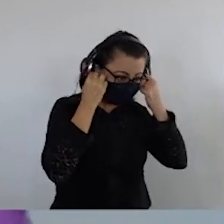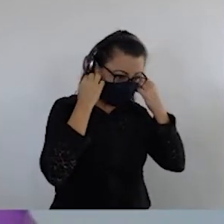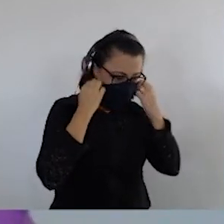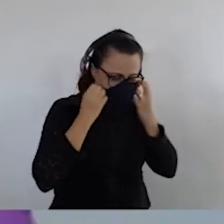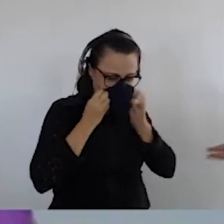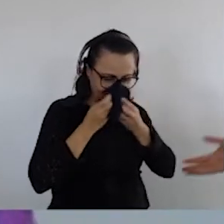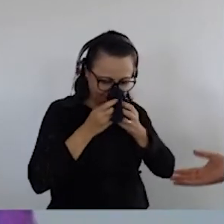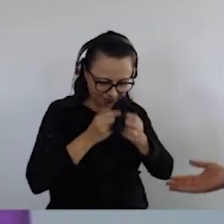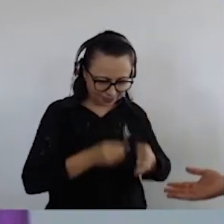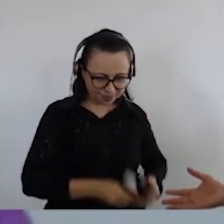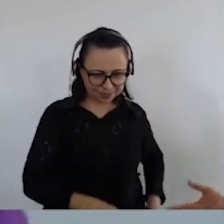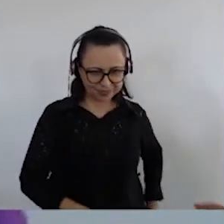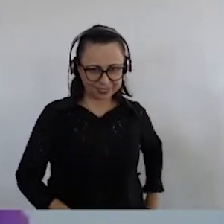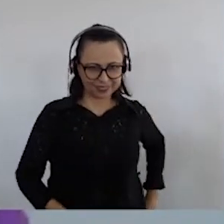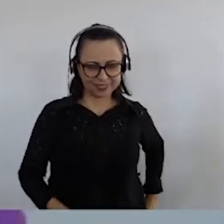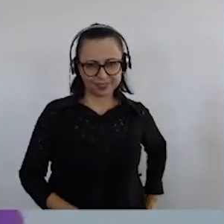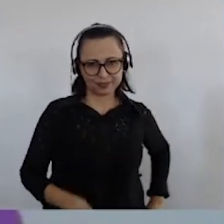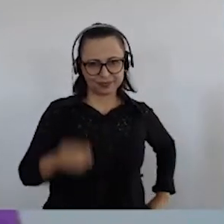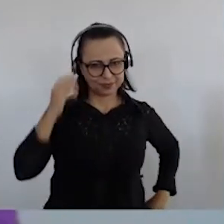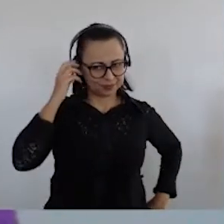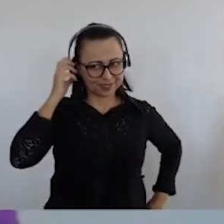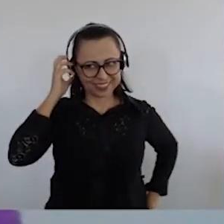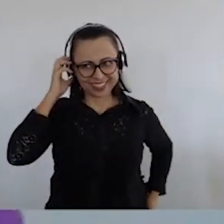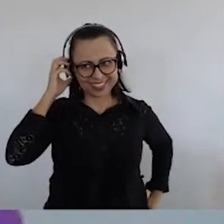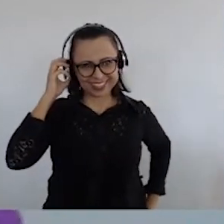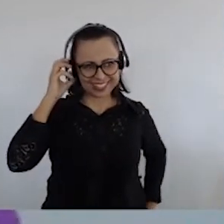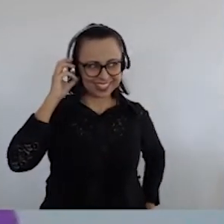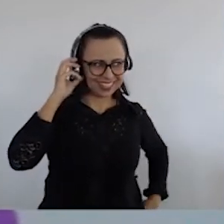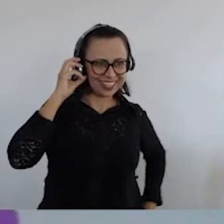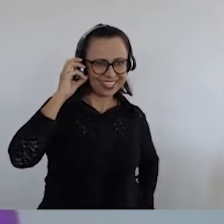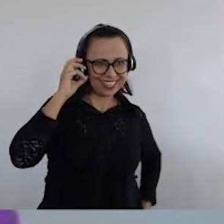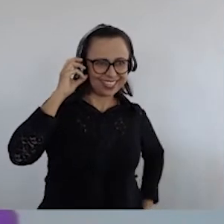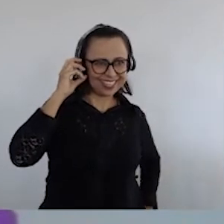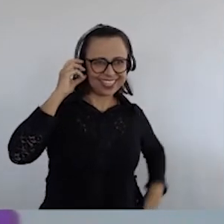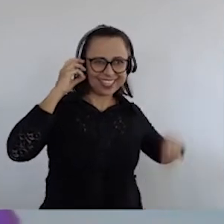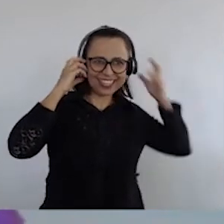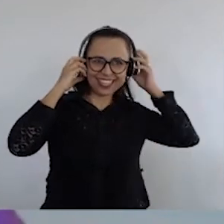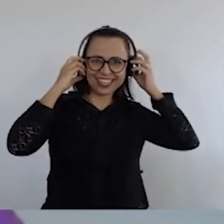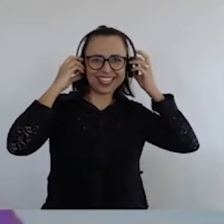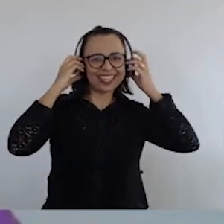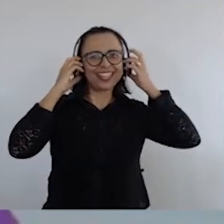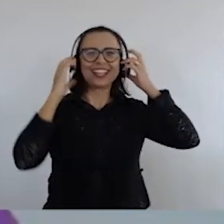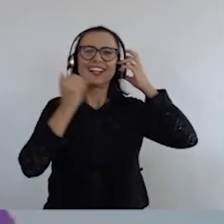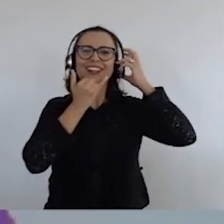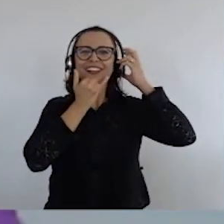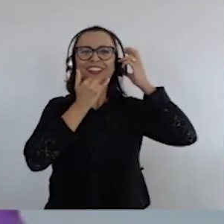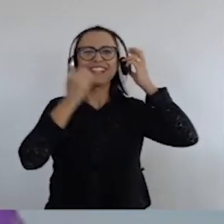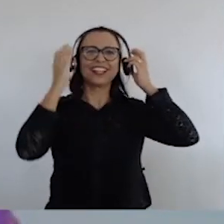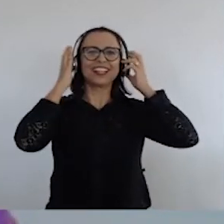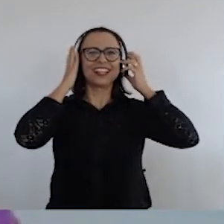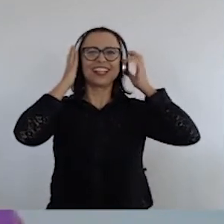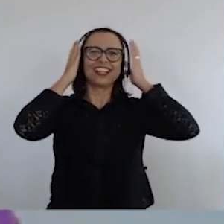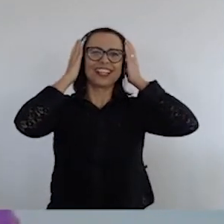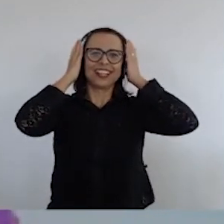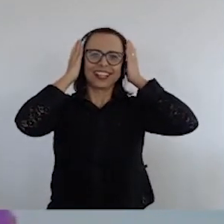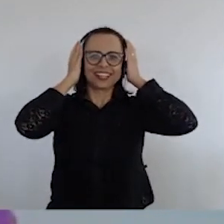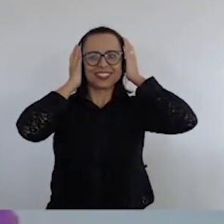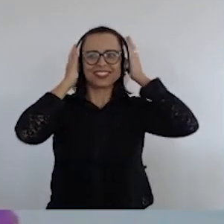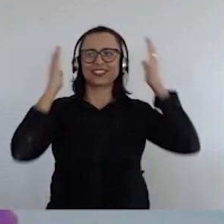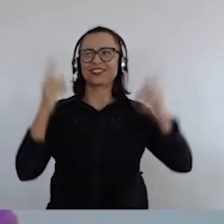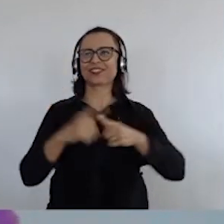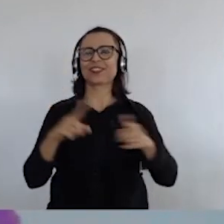mecanismos. Inclusive, ele tratou sobre os reflexos futuros e permanentes da pandemia sobre a